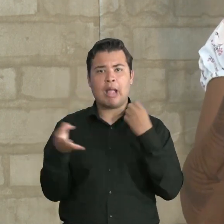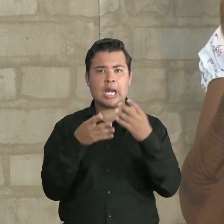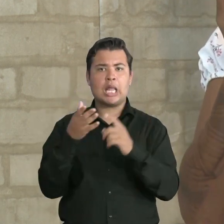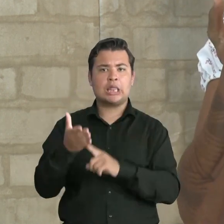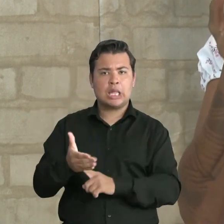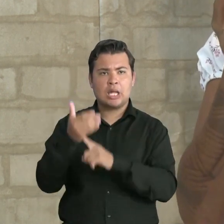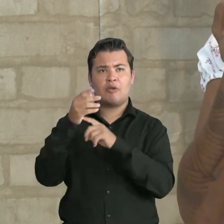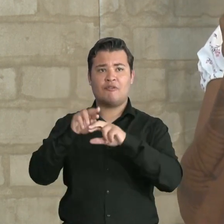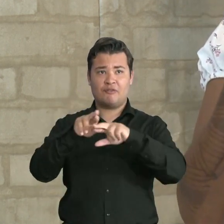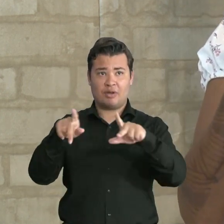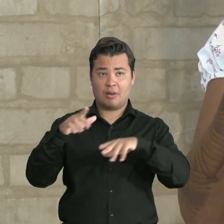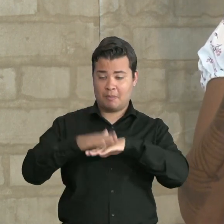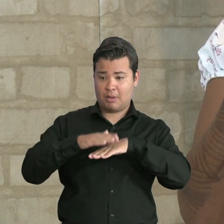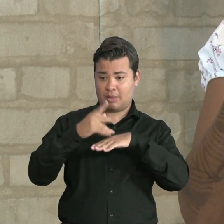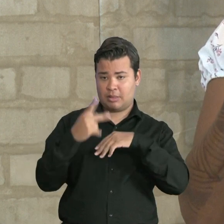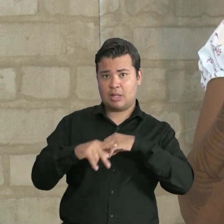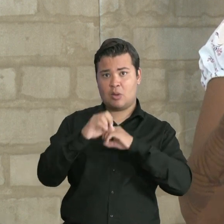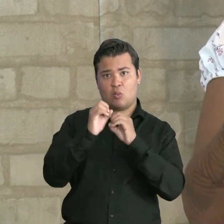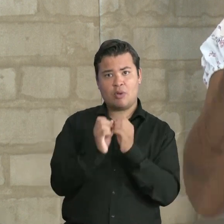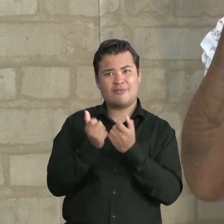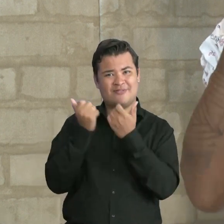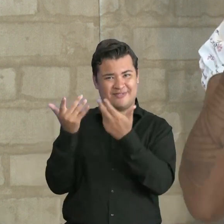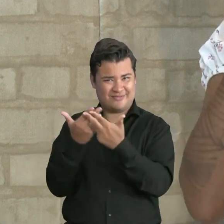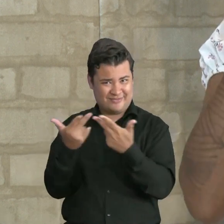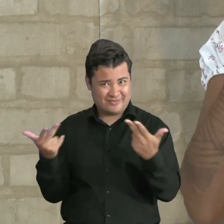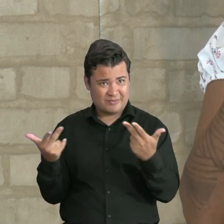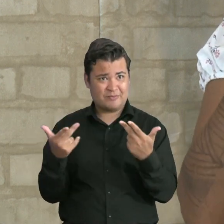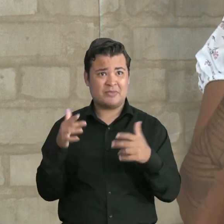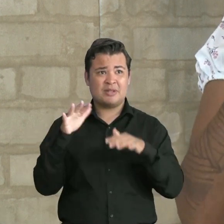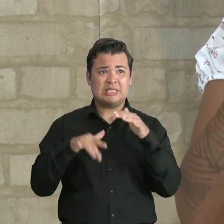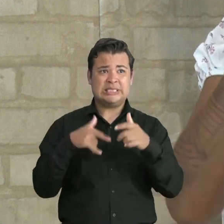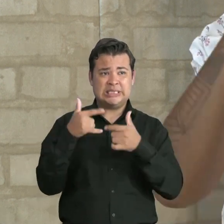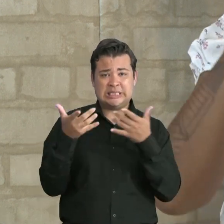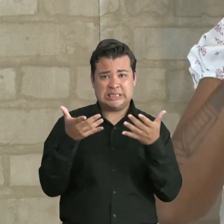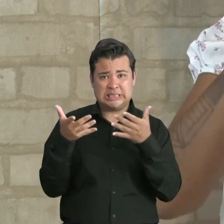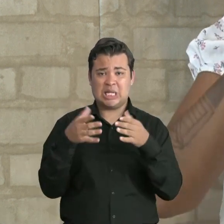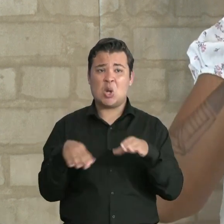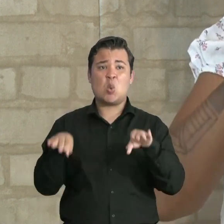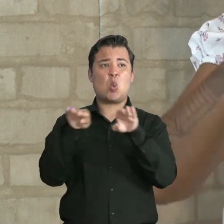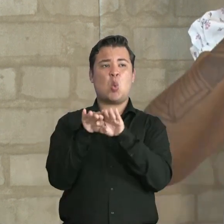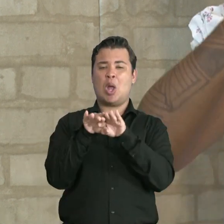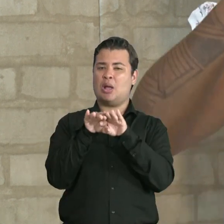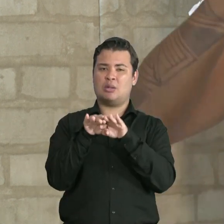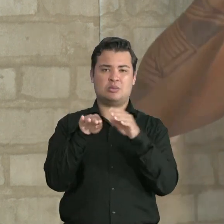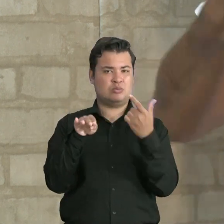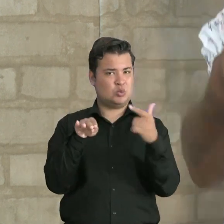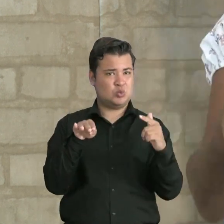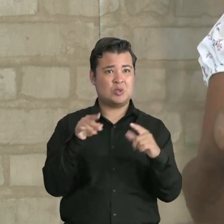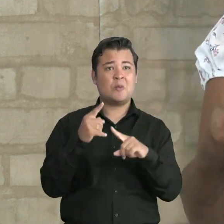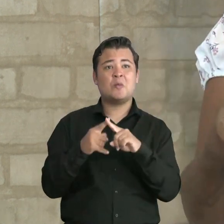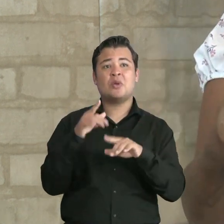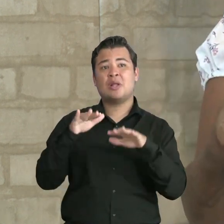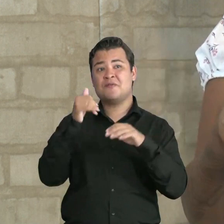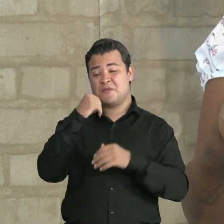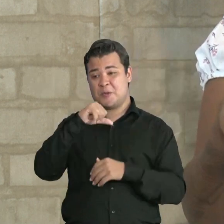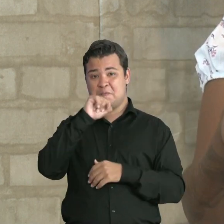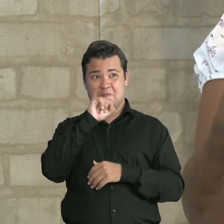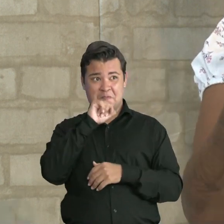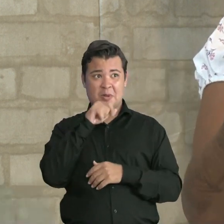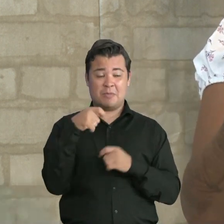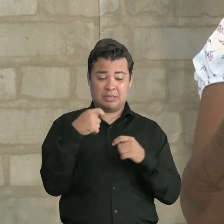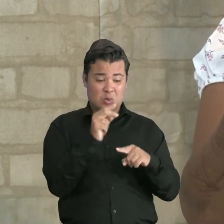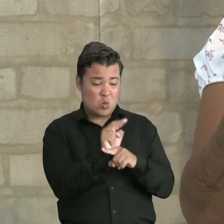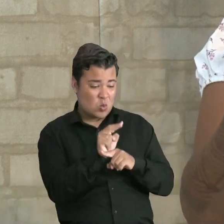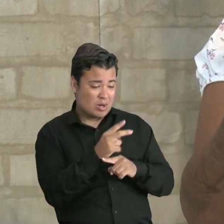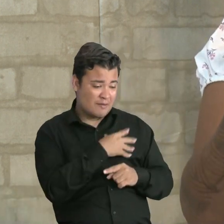os instrumentos oferecidos pela universidade em condições muito desiguais pelo que a maternidade as impõe. A gente